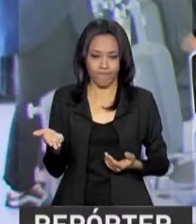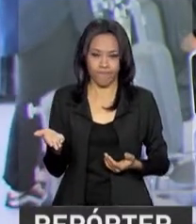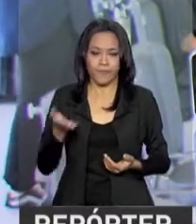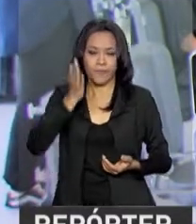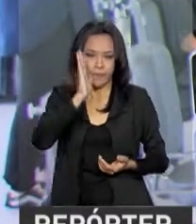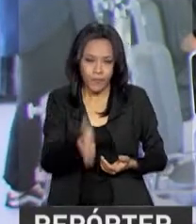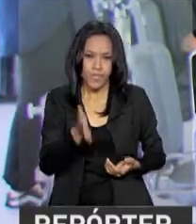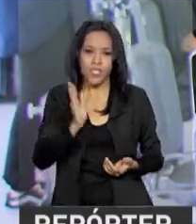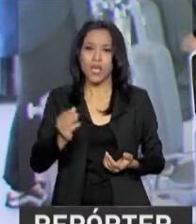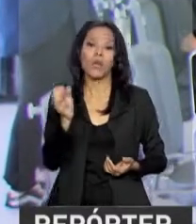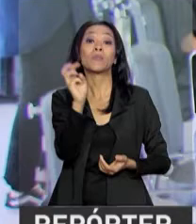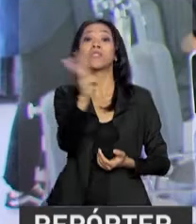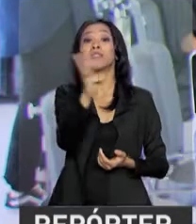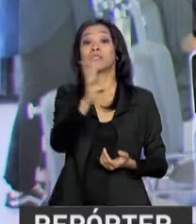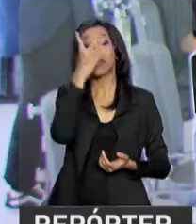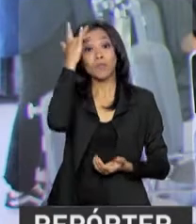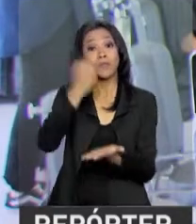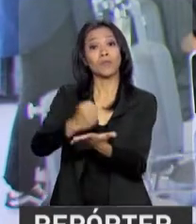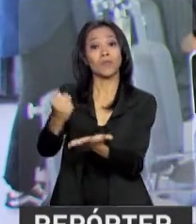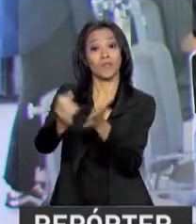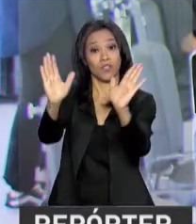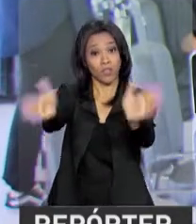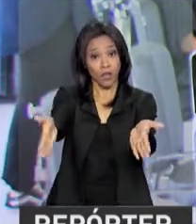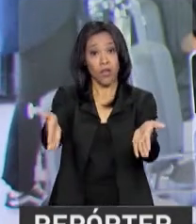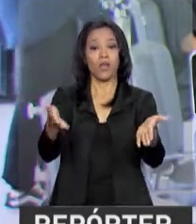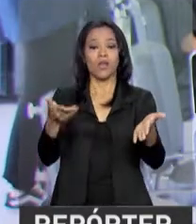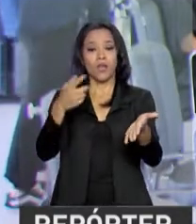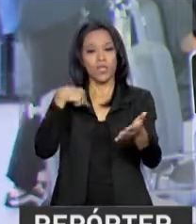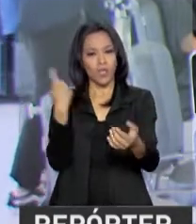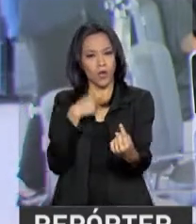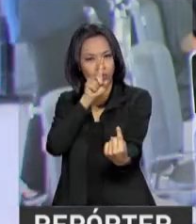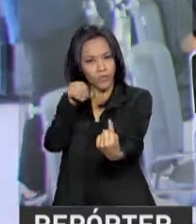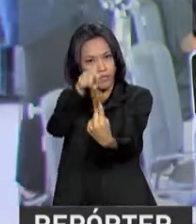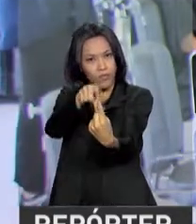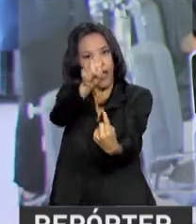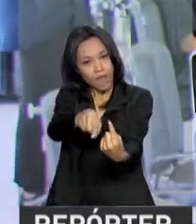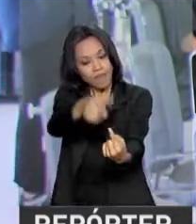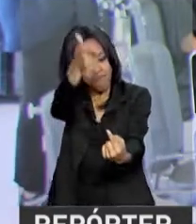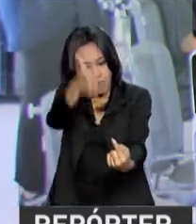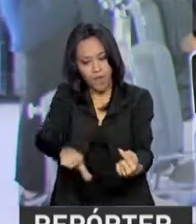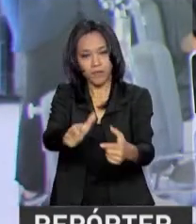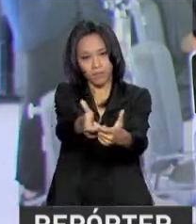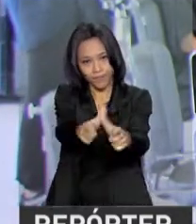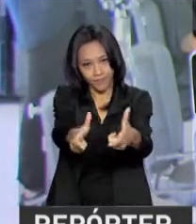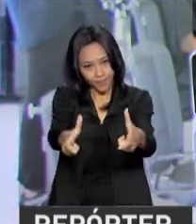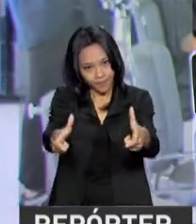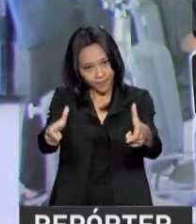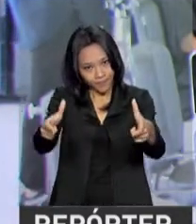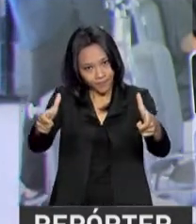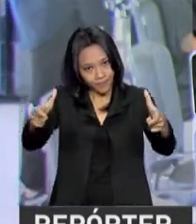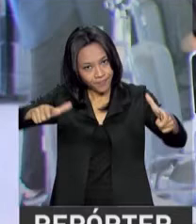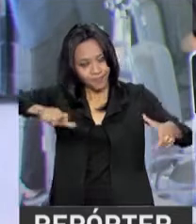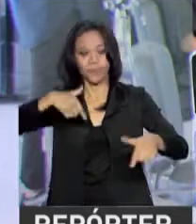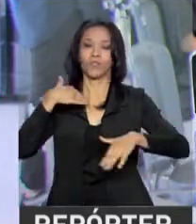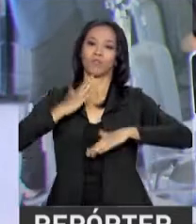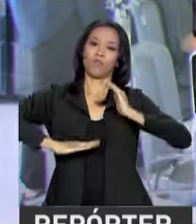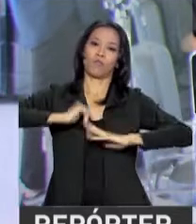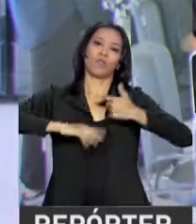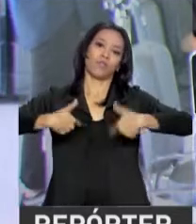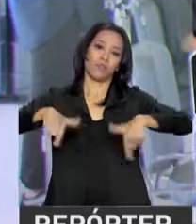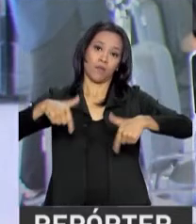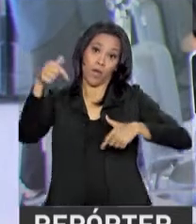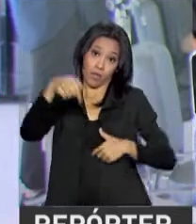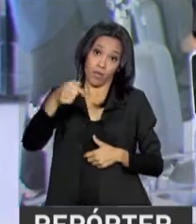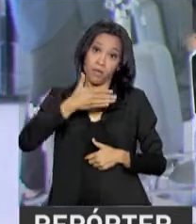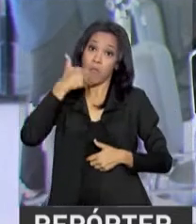já com 33 funcionários. E a nossa pretensão é aumentar mais ainda essa equipe para